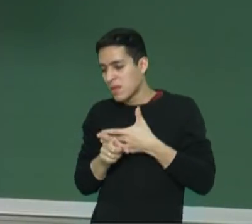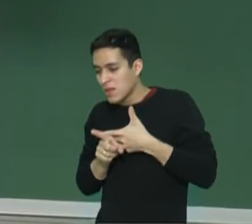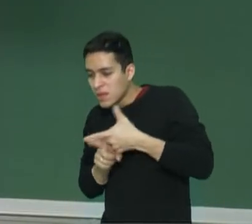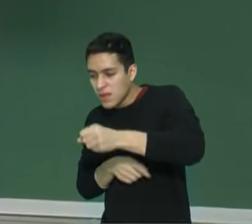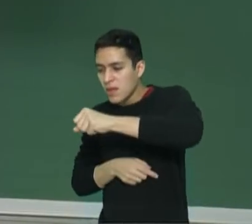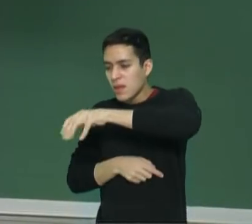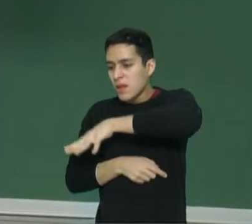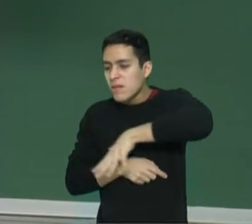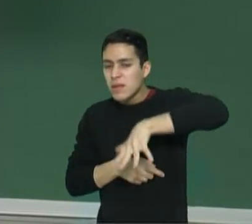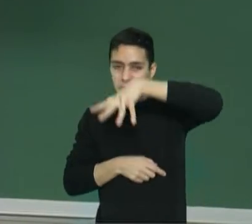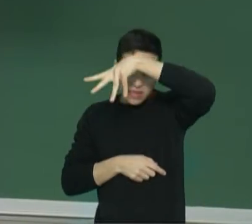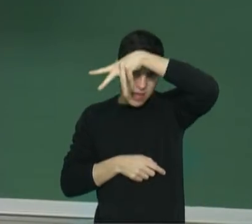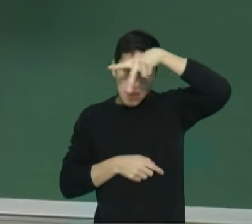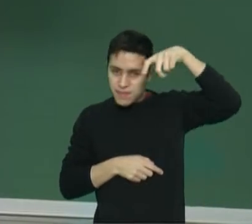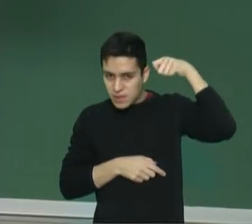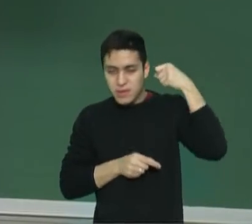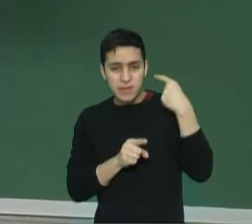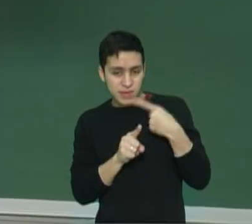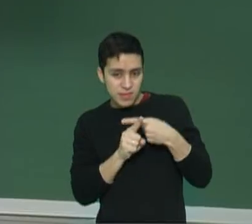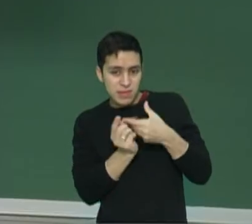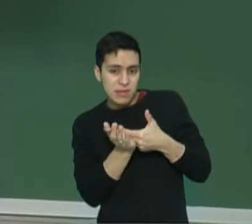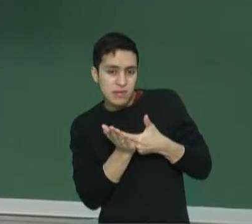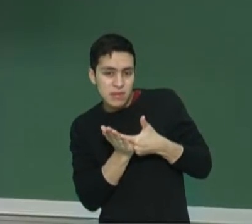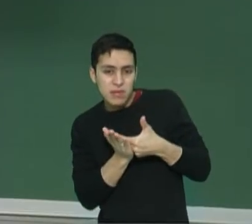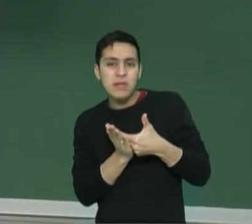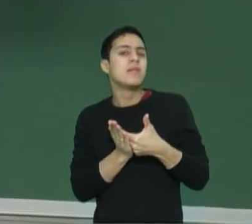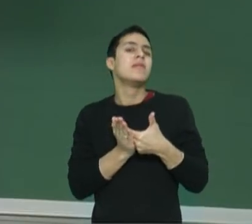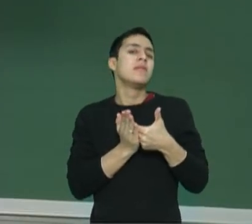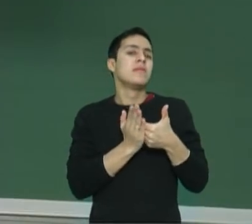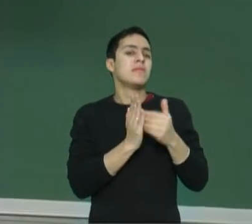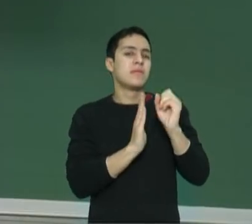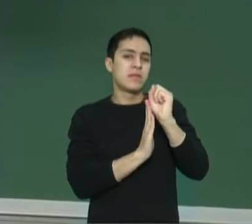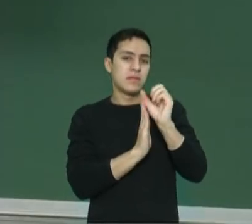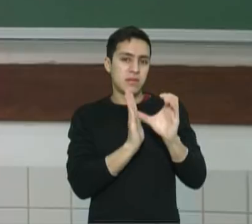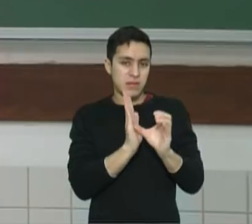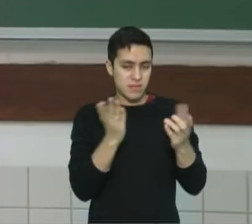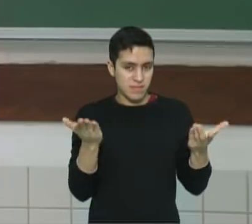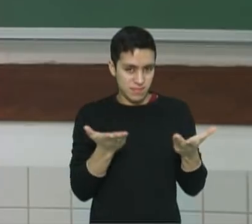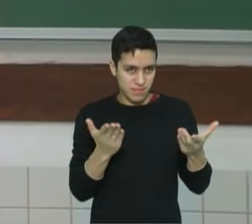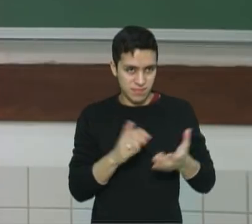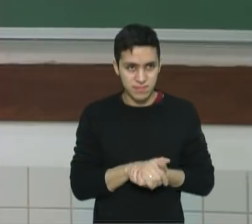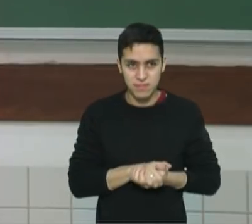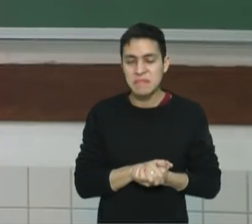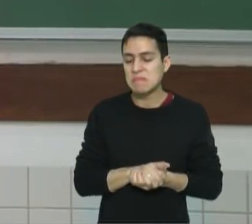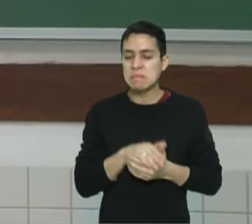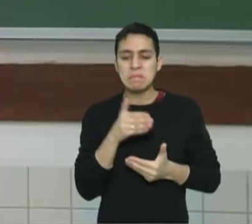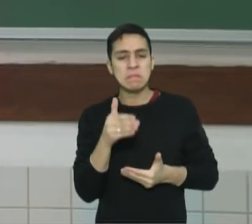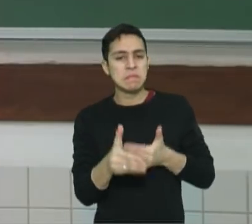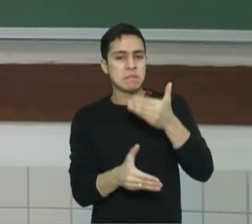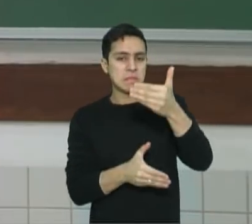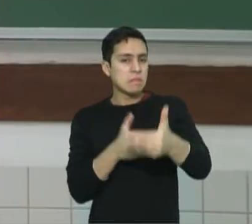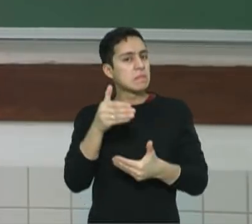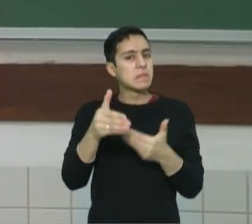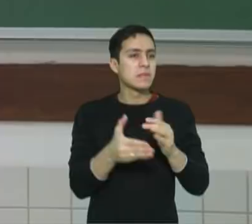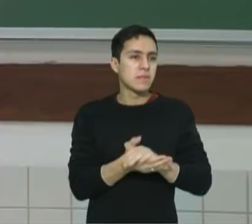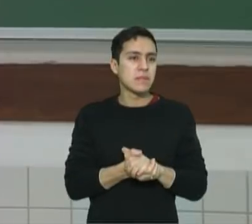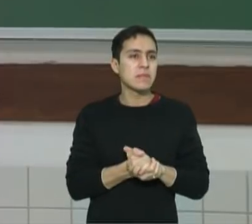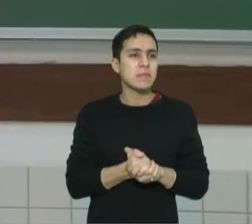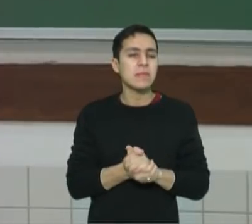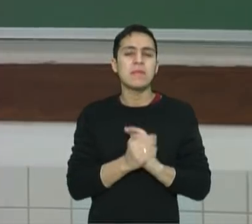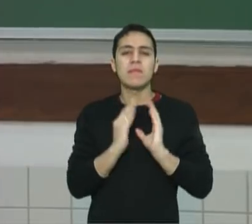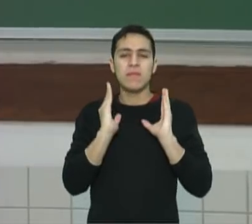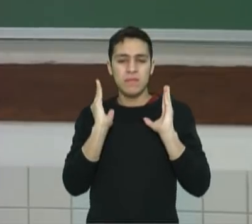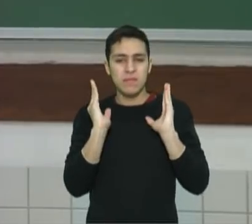conquistar a região amazônica já no comecinho deste século aqui. Indo um pouquinho mais, logicamente, eles